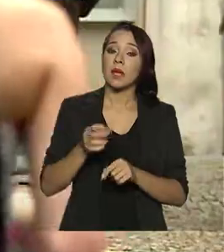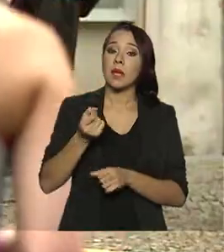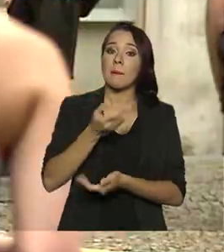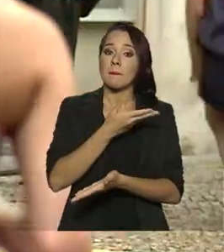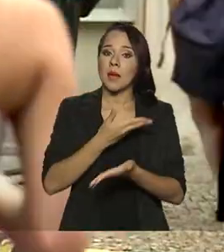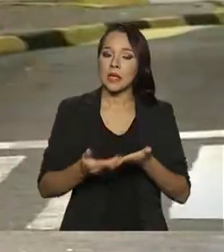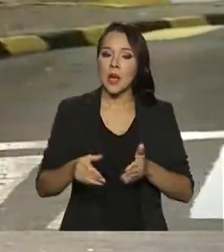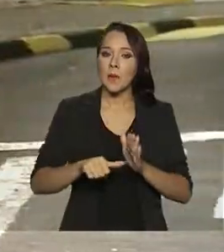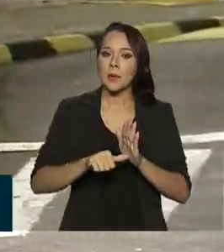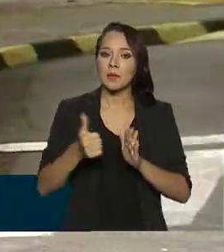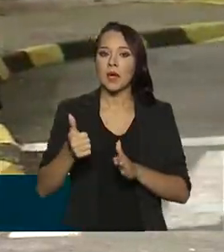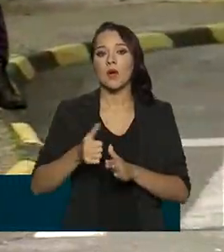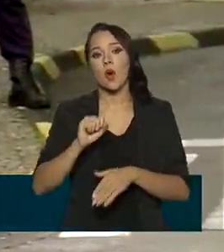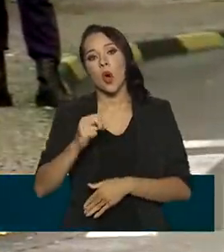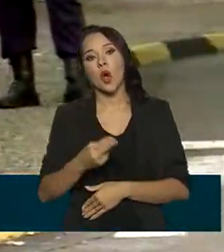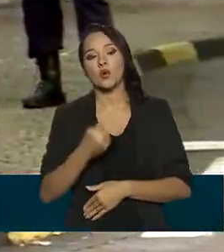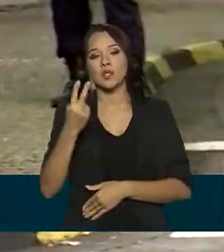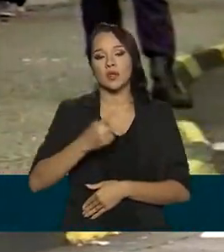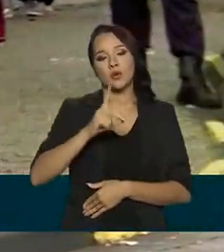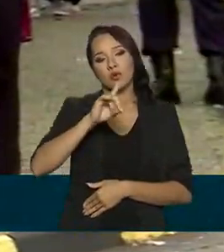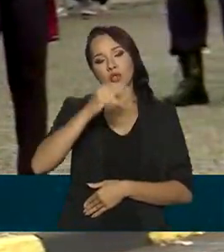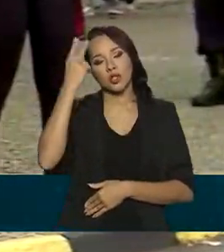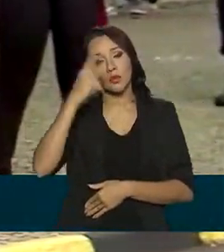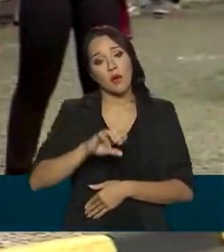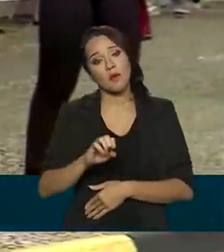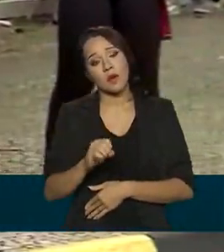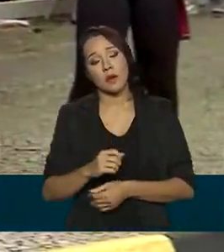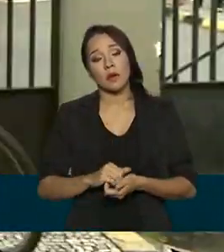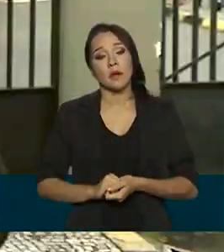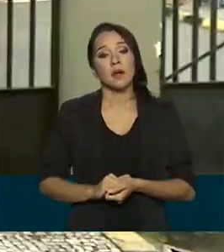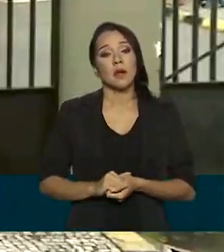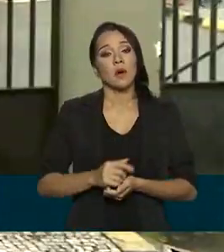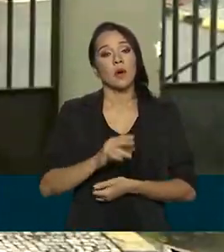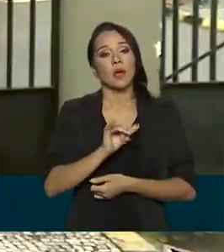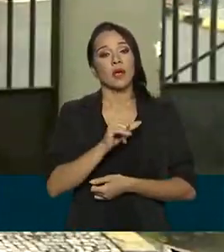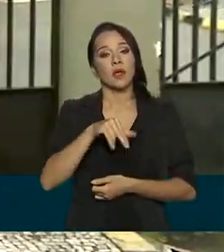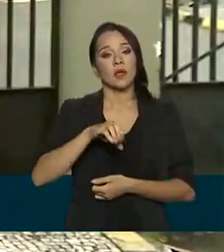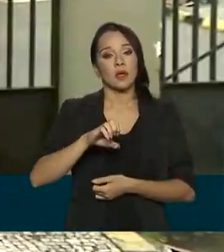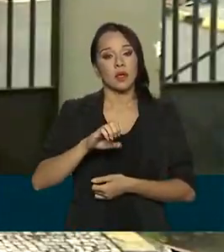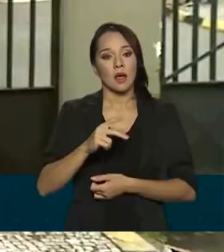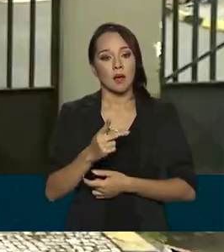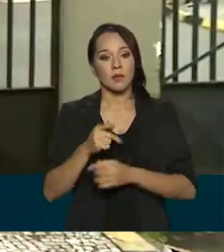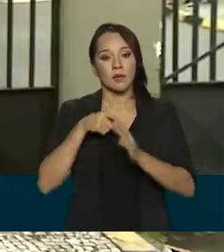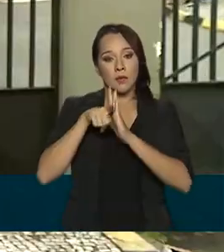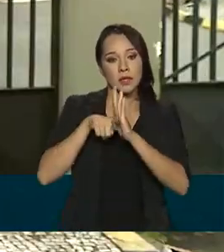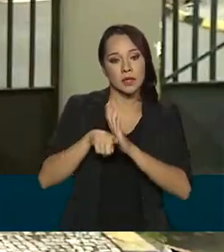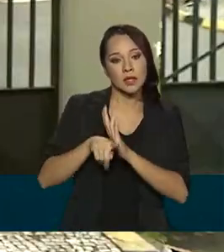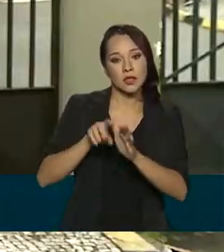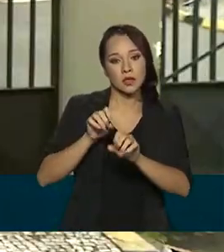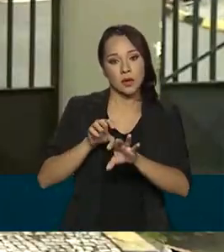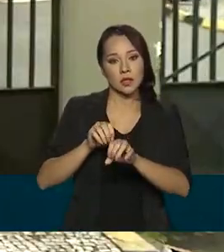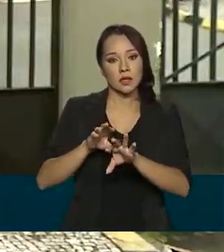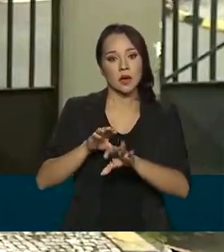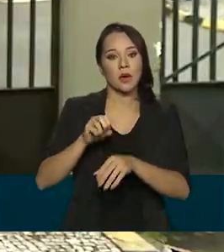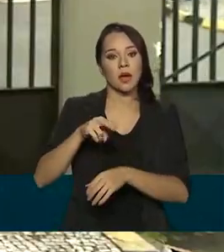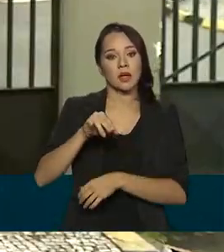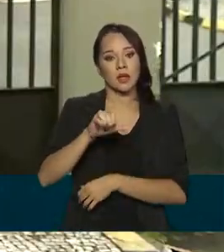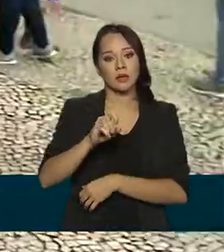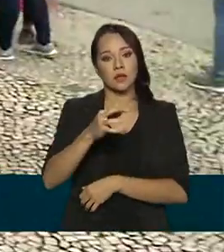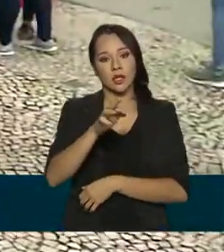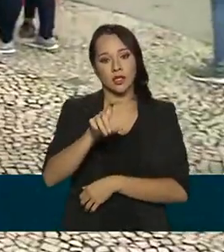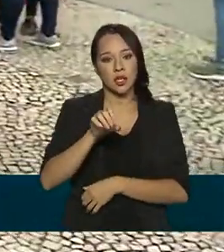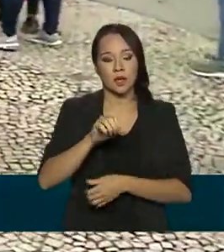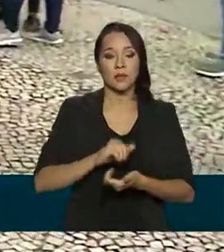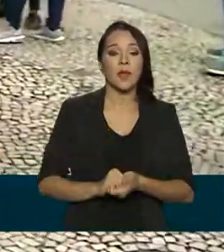quem perdeu o primeiro o segundo ou os dois dias de prosa o Instituto Nacional de estudos e pesquisas educacionais Anísio Teixeira